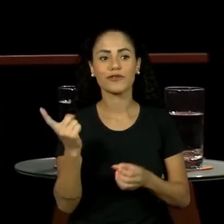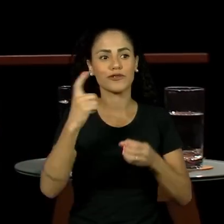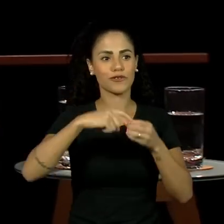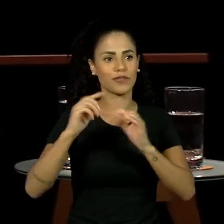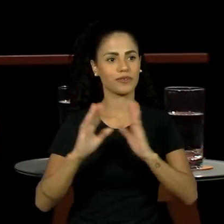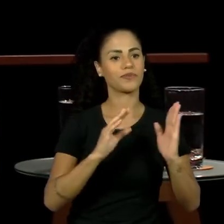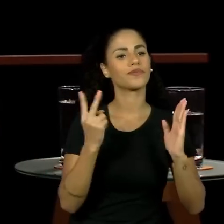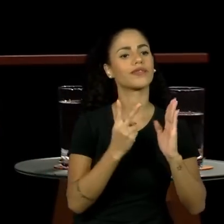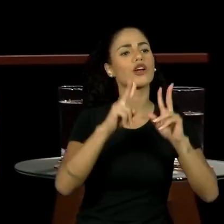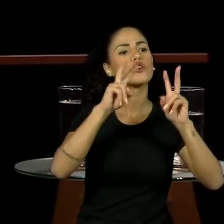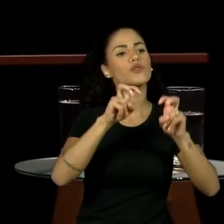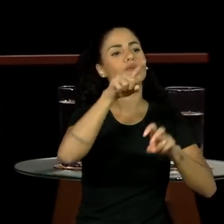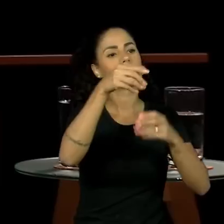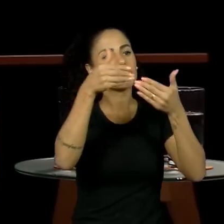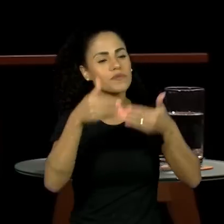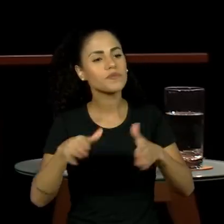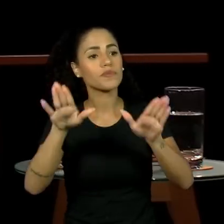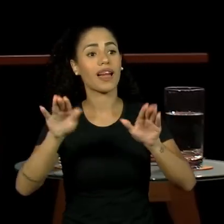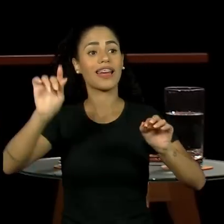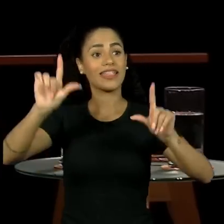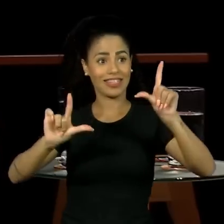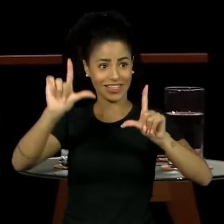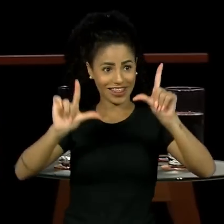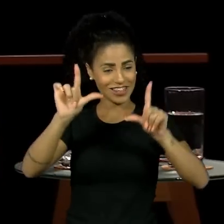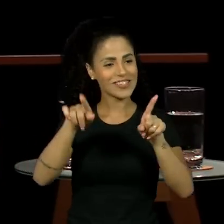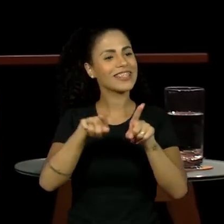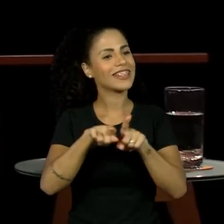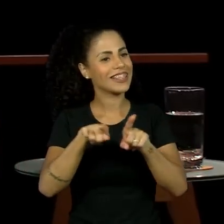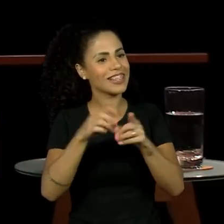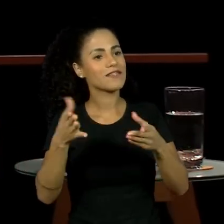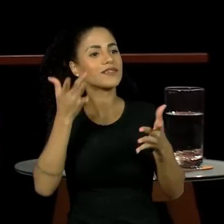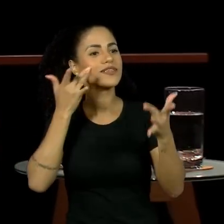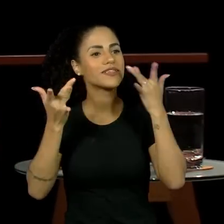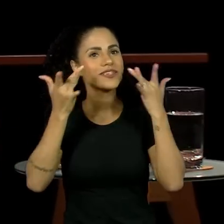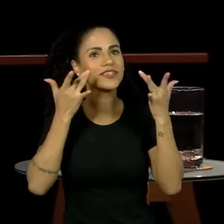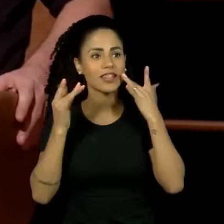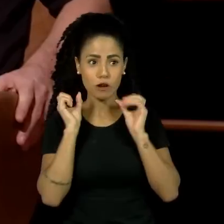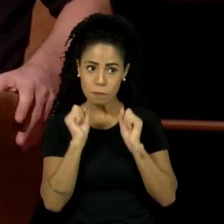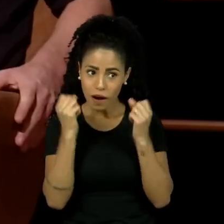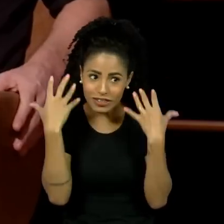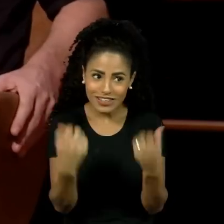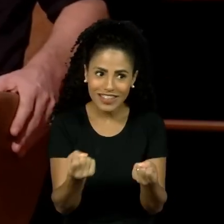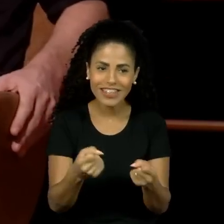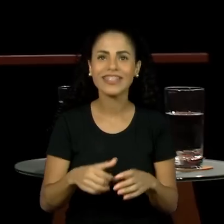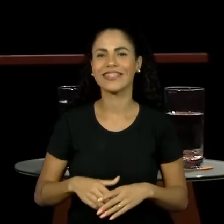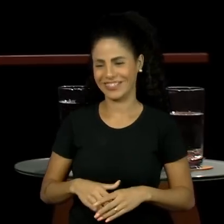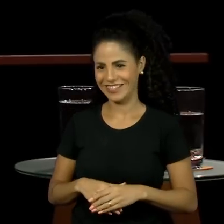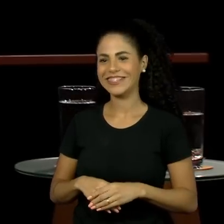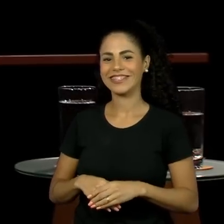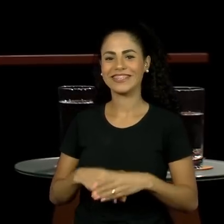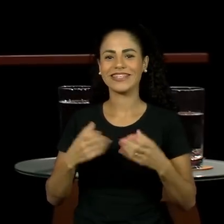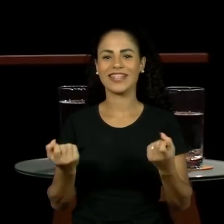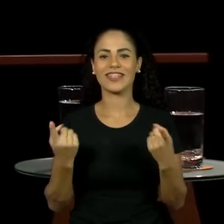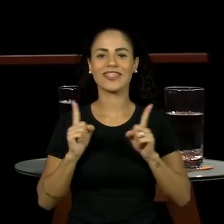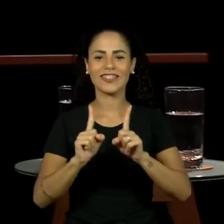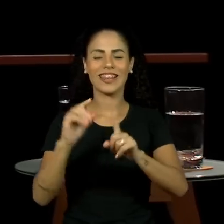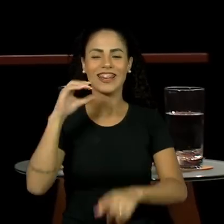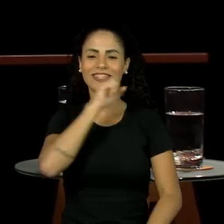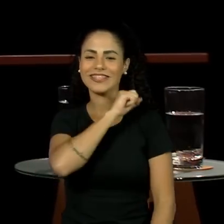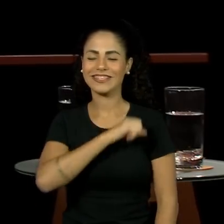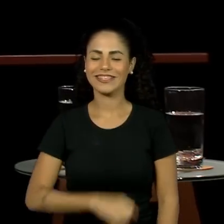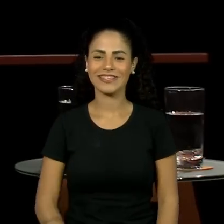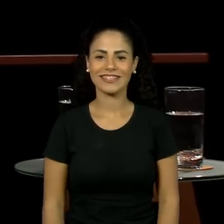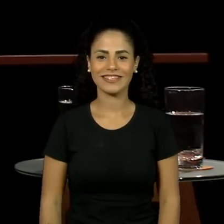gente vai falar sobre a sua estreia na televisão e também no cinema. Pode ser? Claro. Voltamos já com o